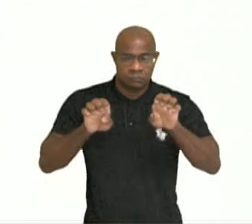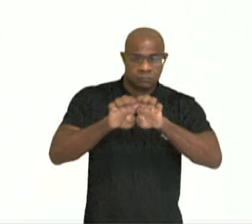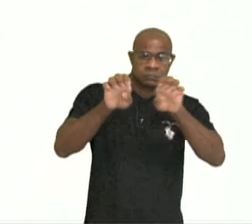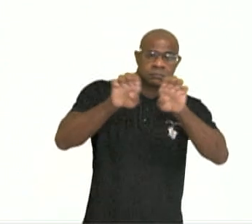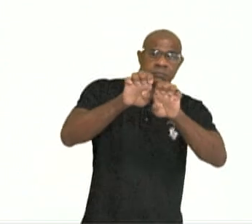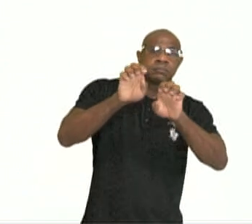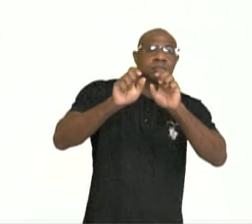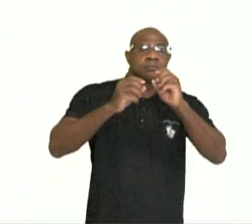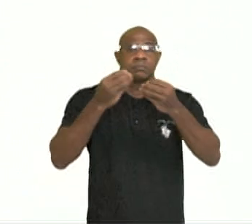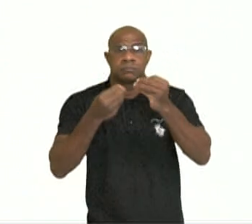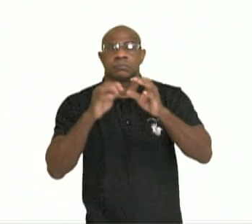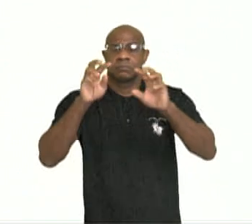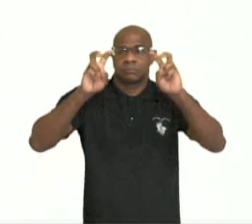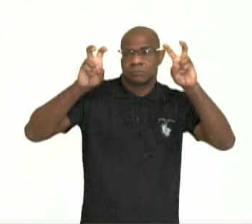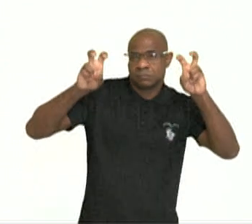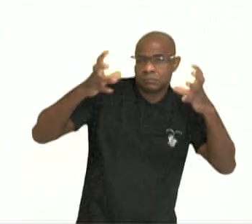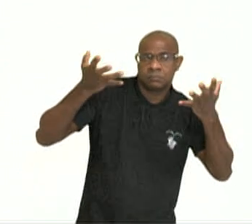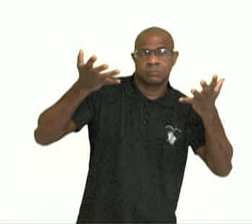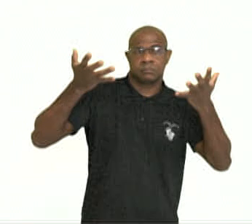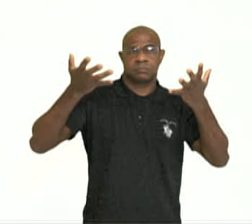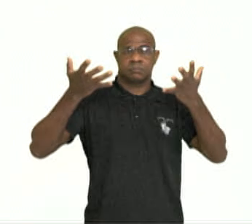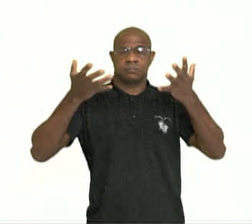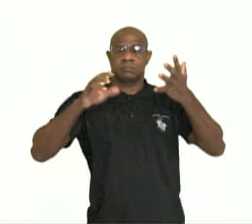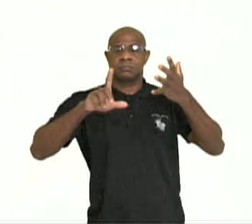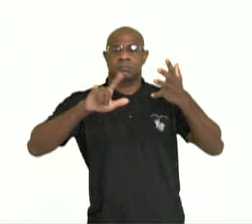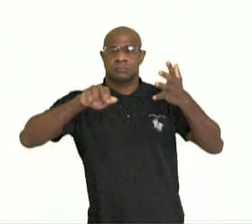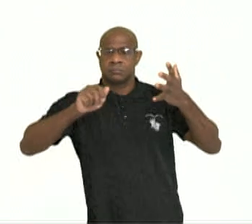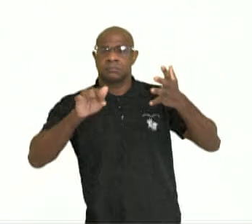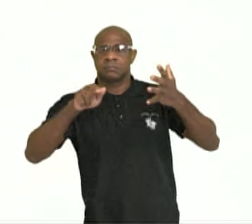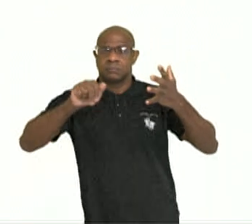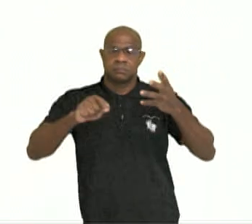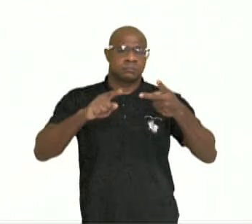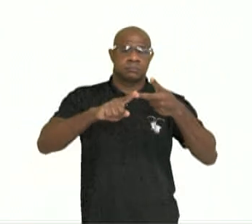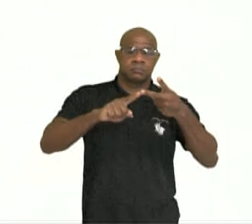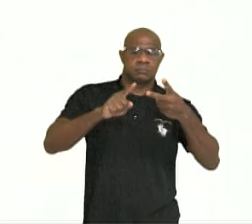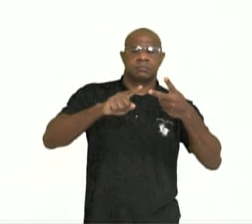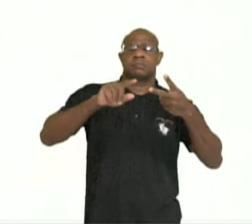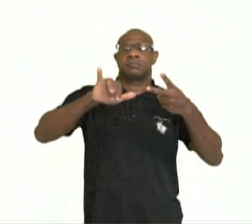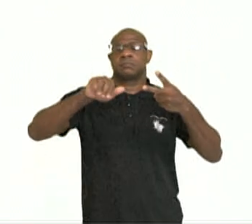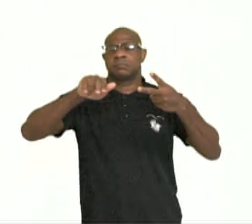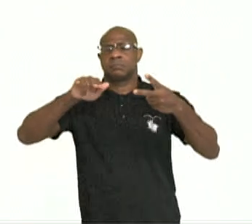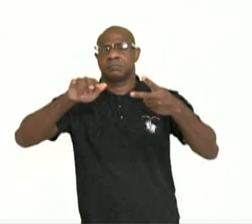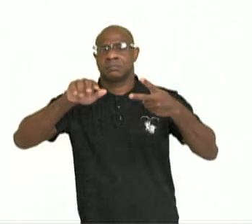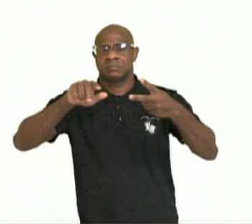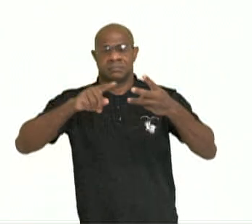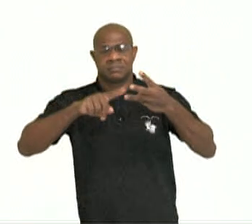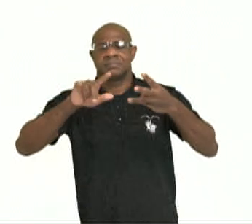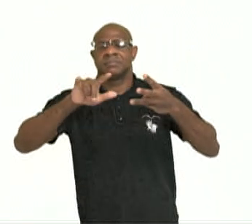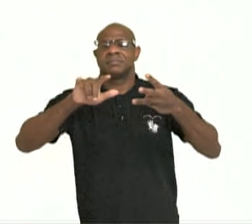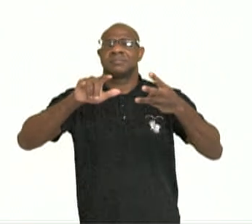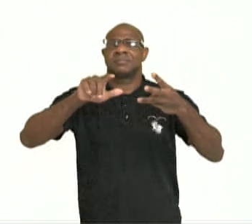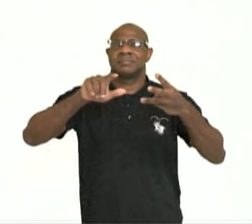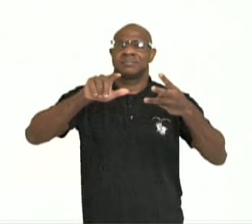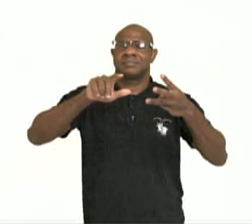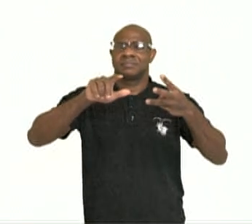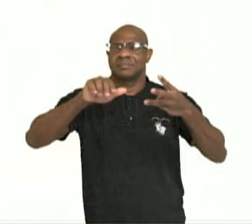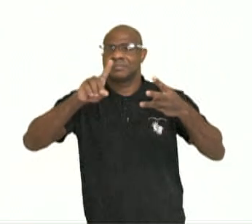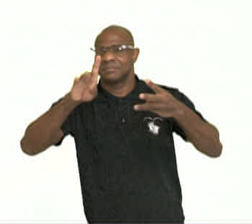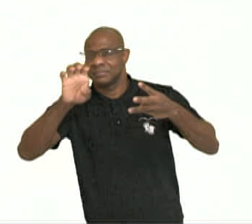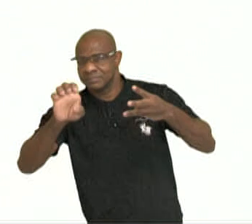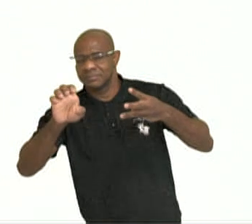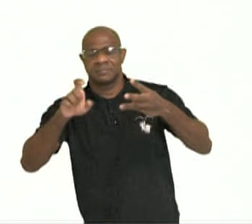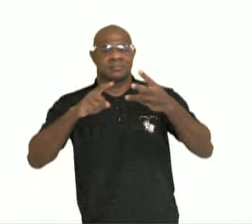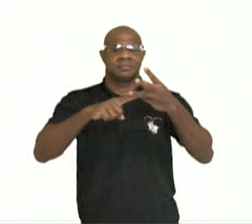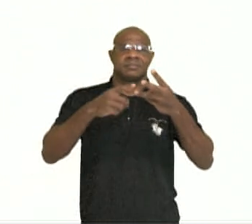estruturada, com o título, linha fina, o lead e o corpo da reportagem, que tal escrever uma